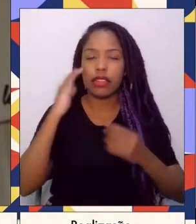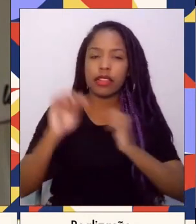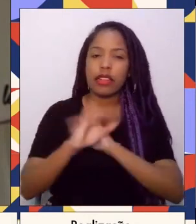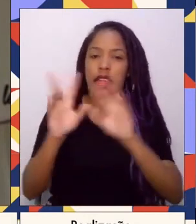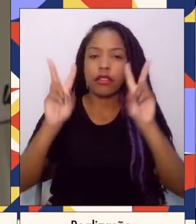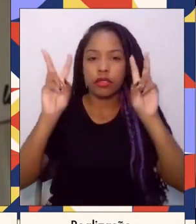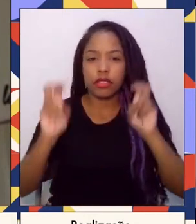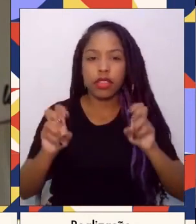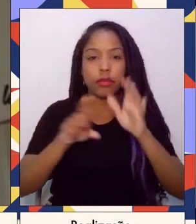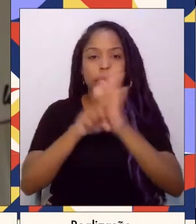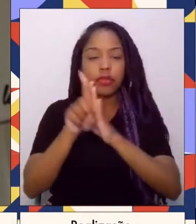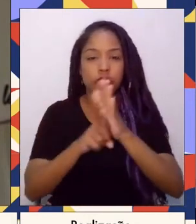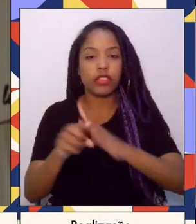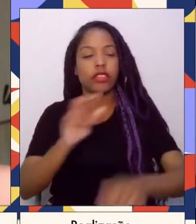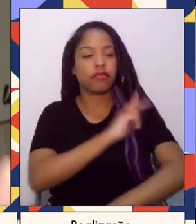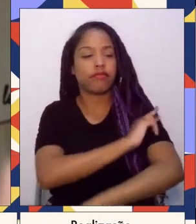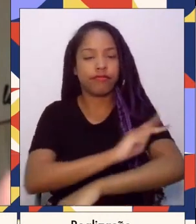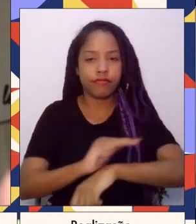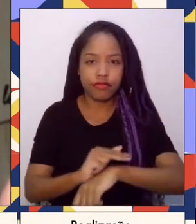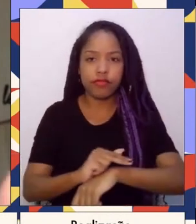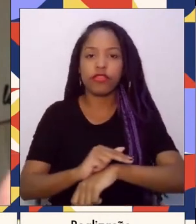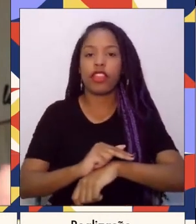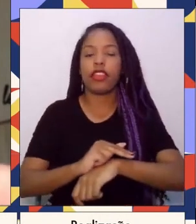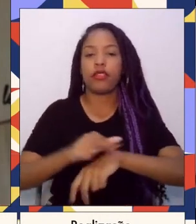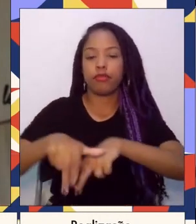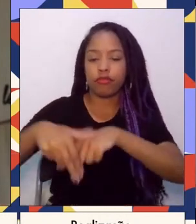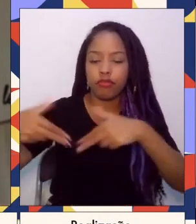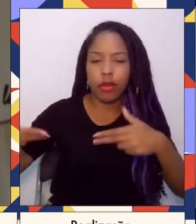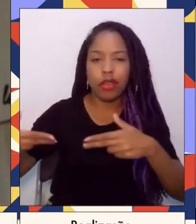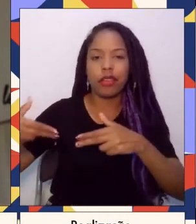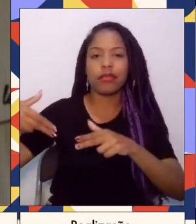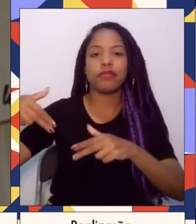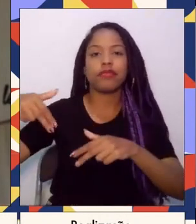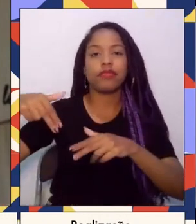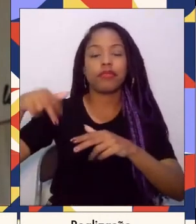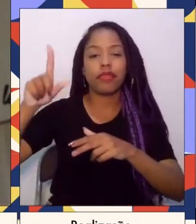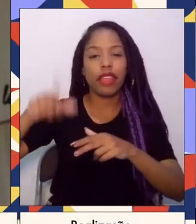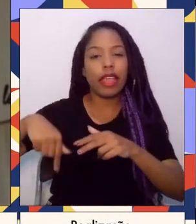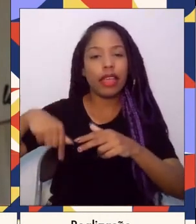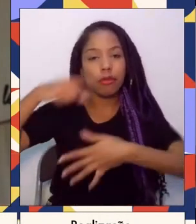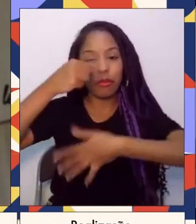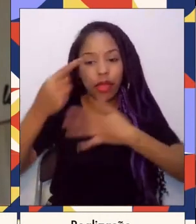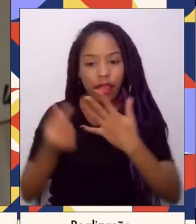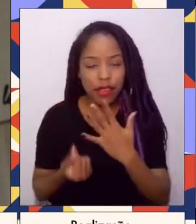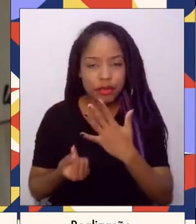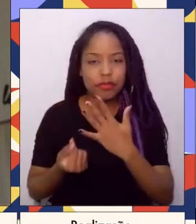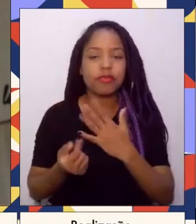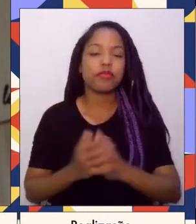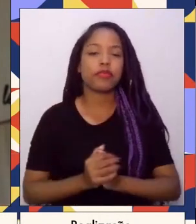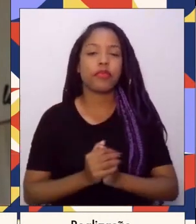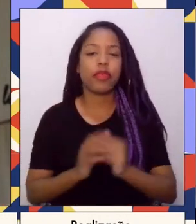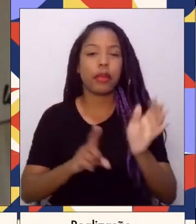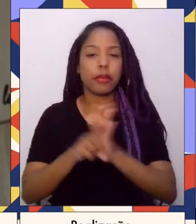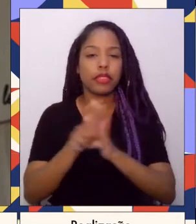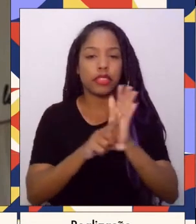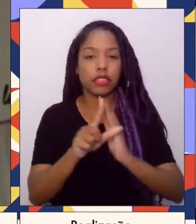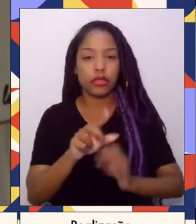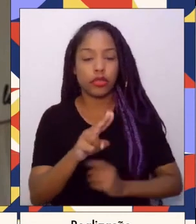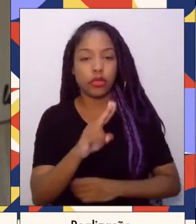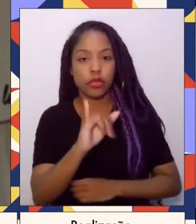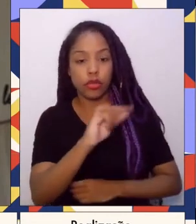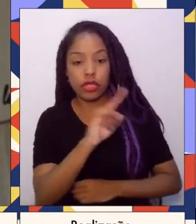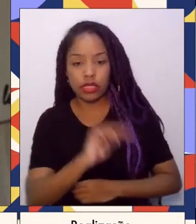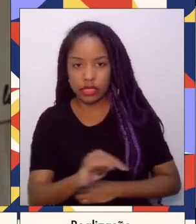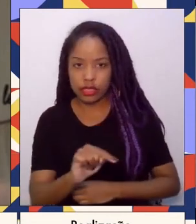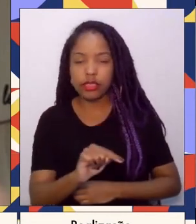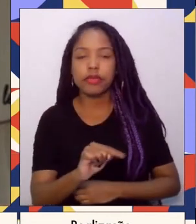raça classe dentro desse recorte desse Campo da internet é de um pesquisador chamado de Trindade ele fez